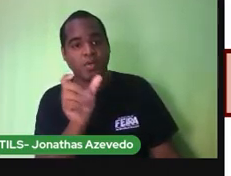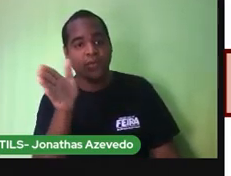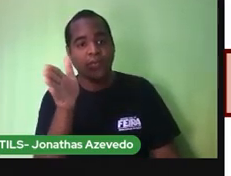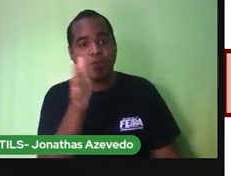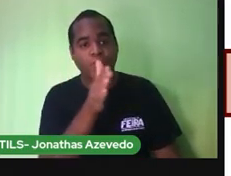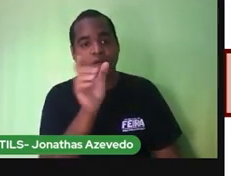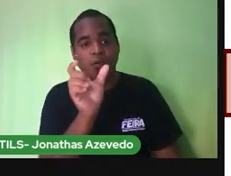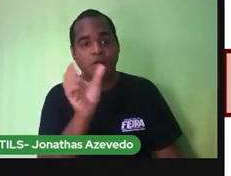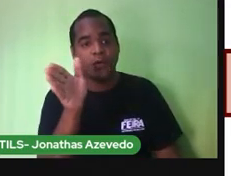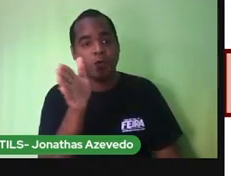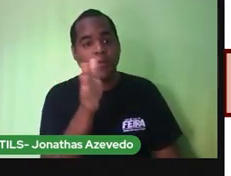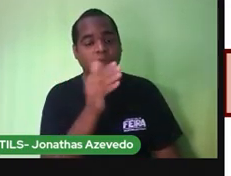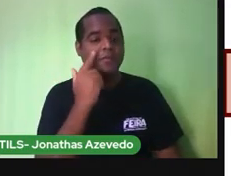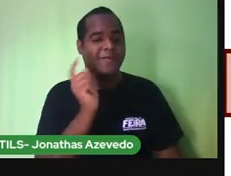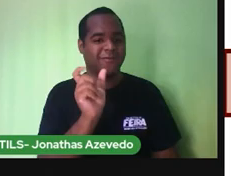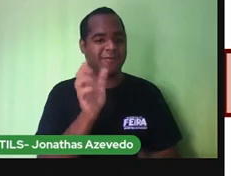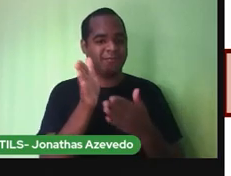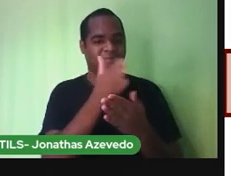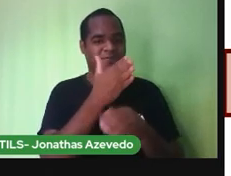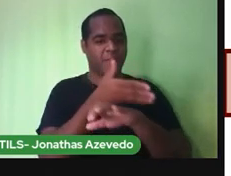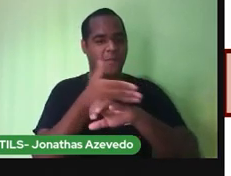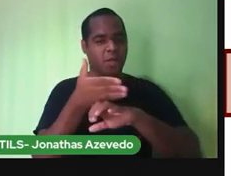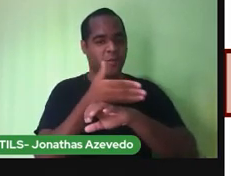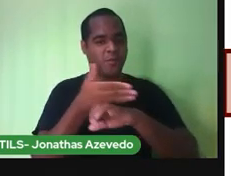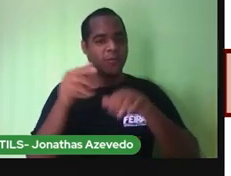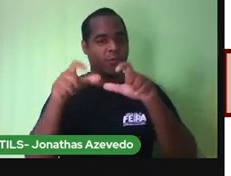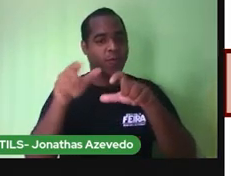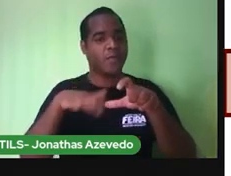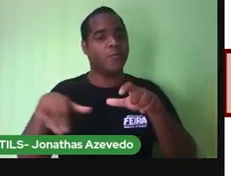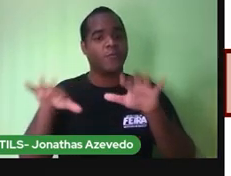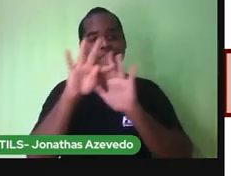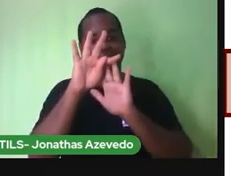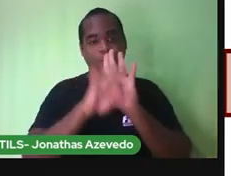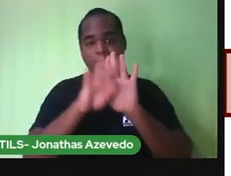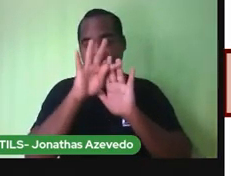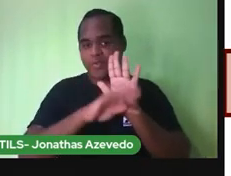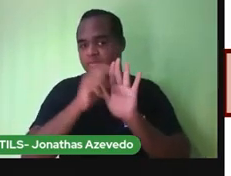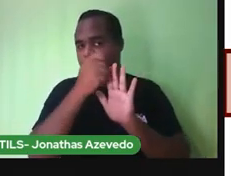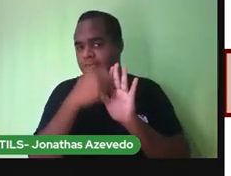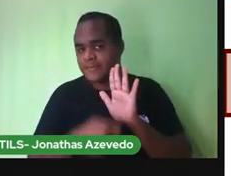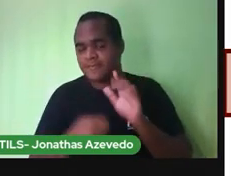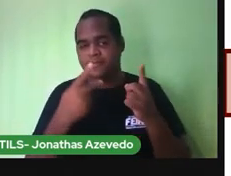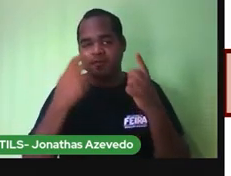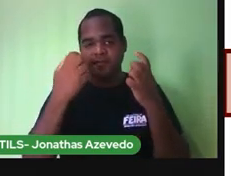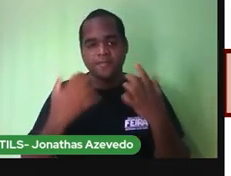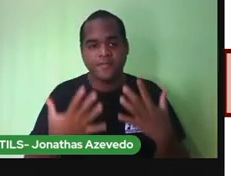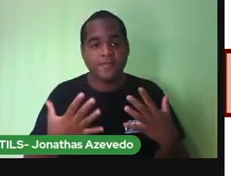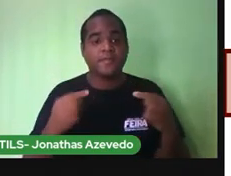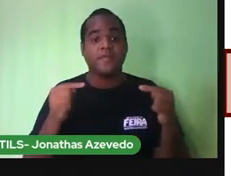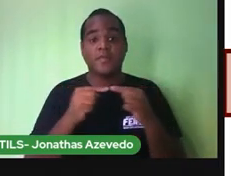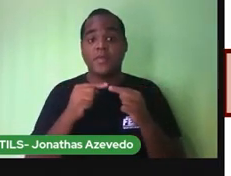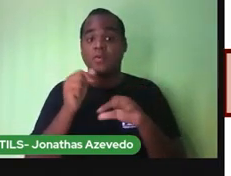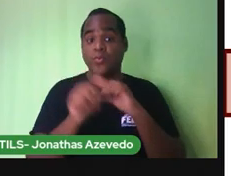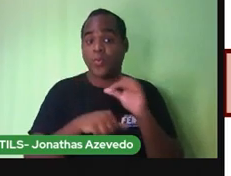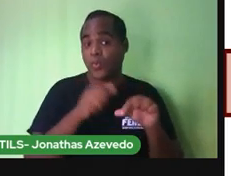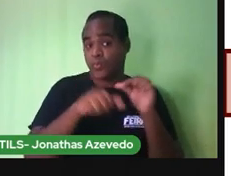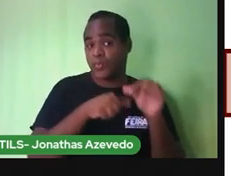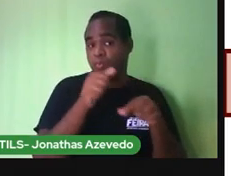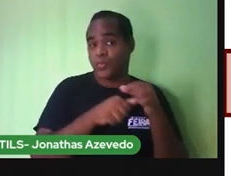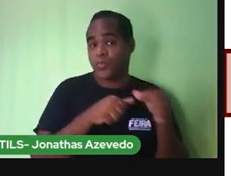aquele espacinho em branco que tem todos os textos escritos preparando uma palavrinha da outra